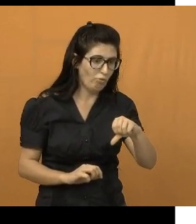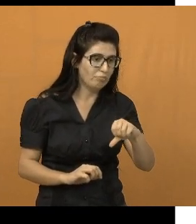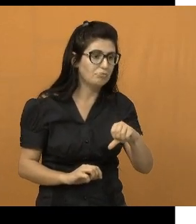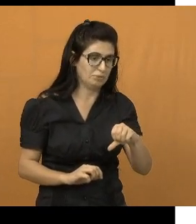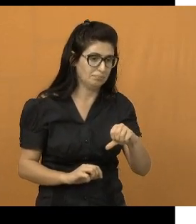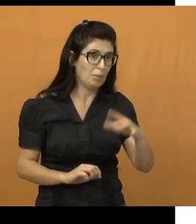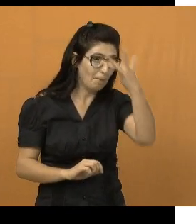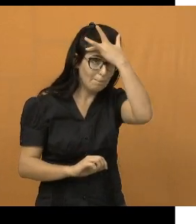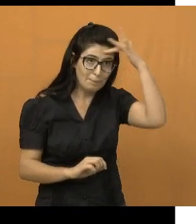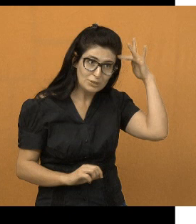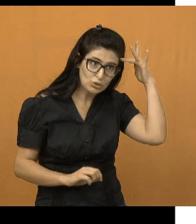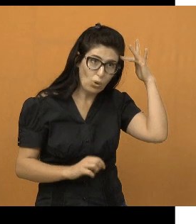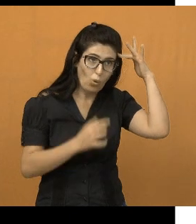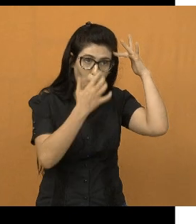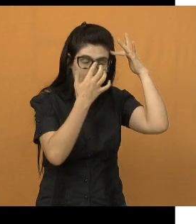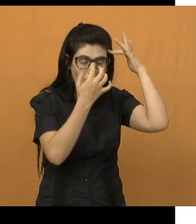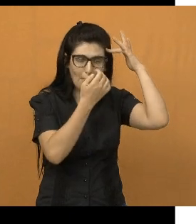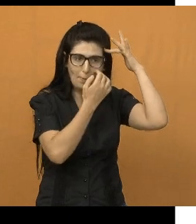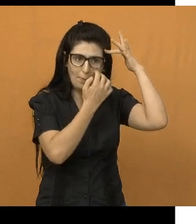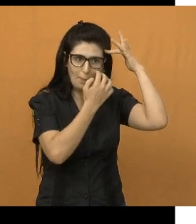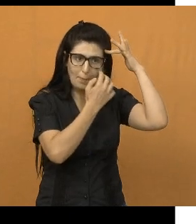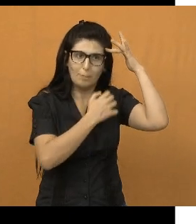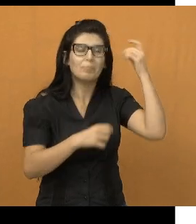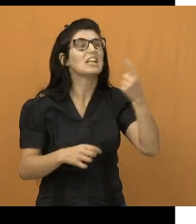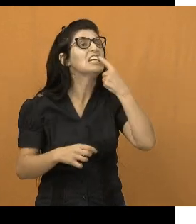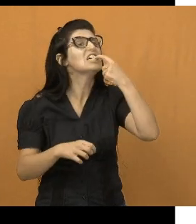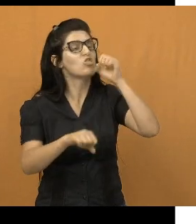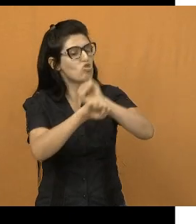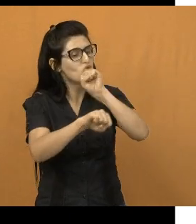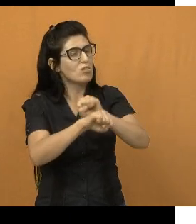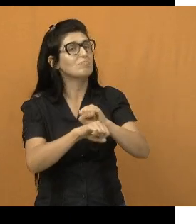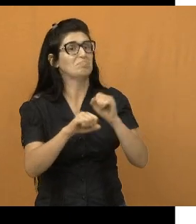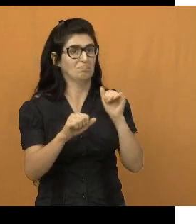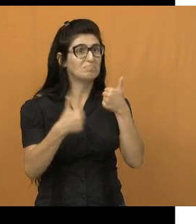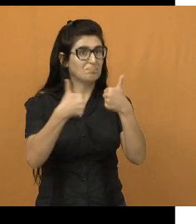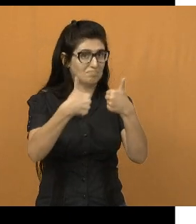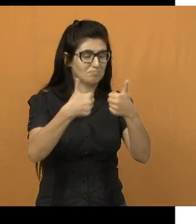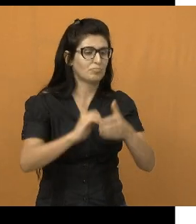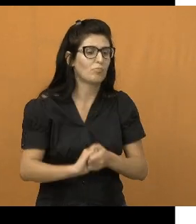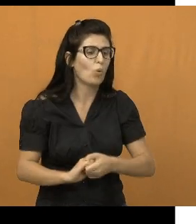6.859 pessoas tiveram seu tratamento odontológico completado,